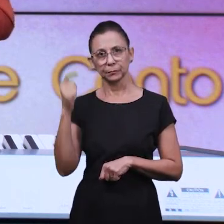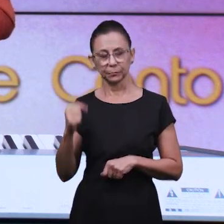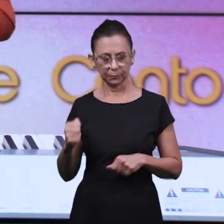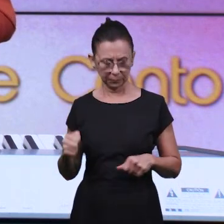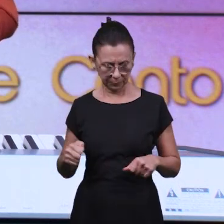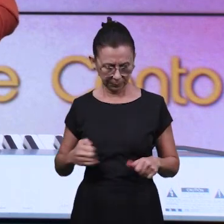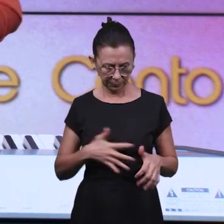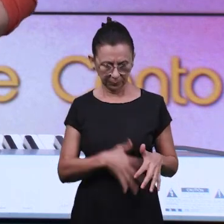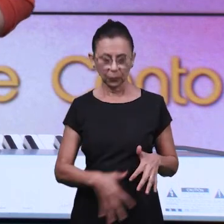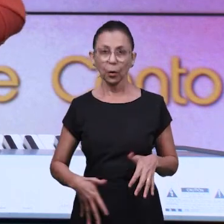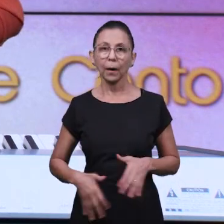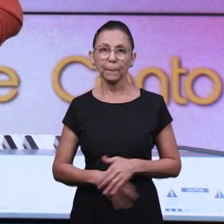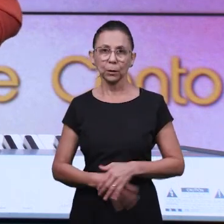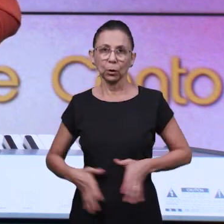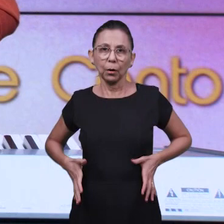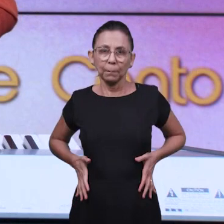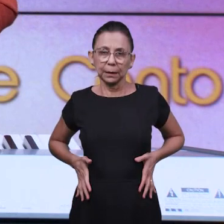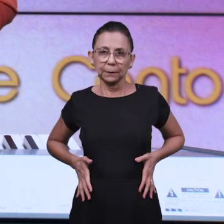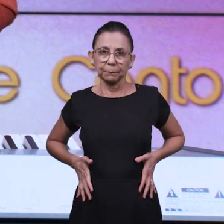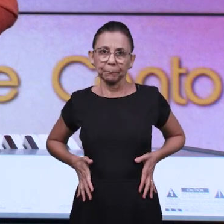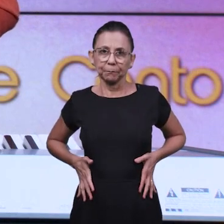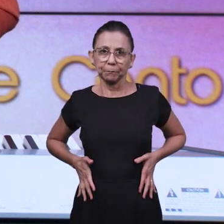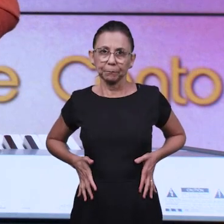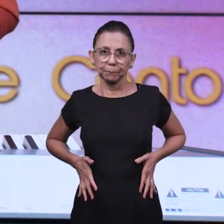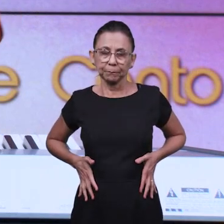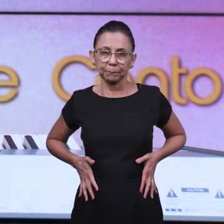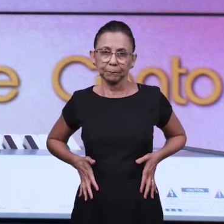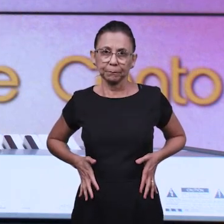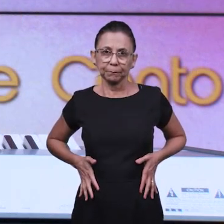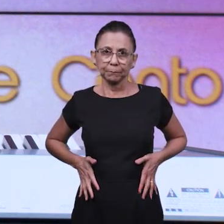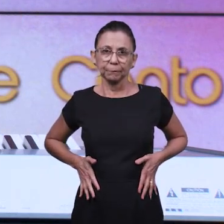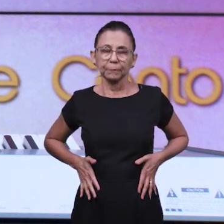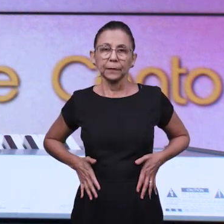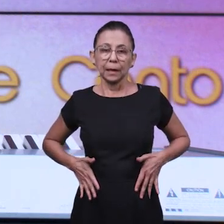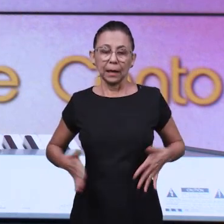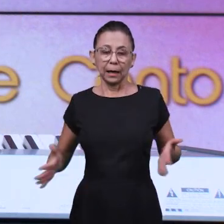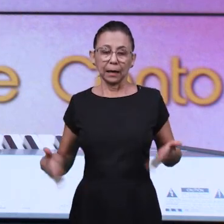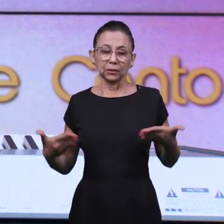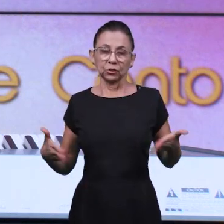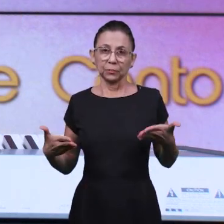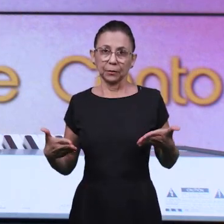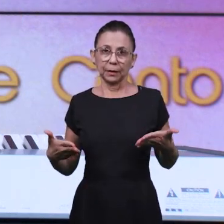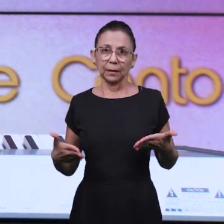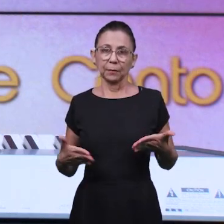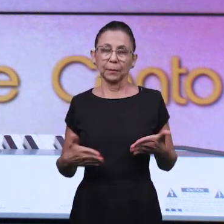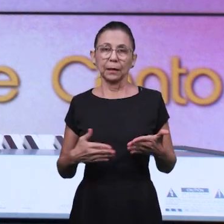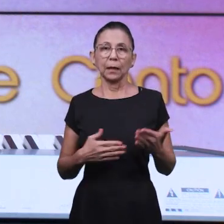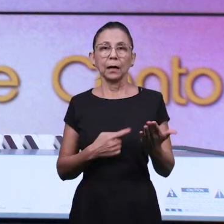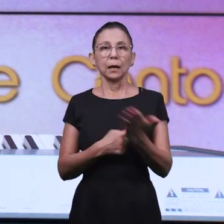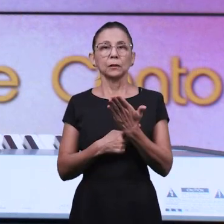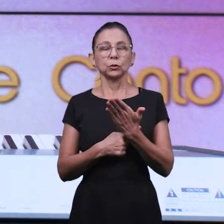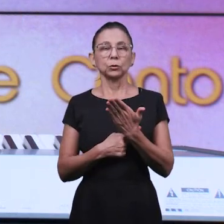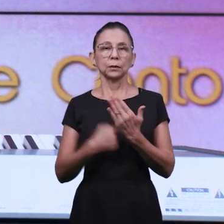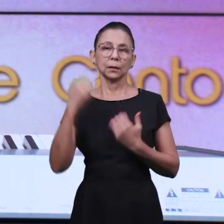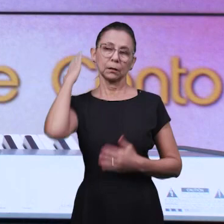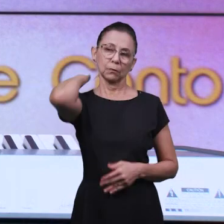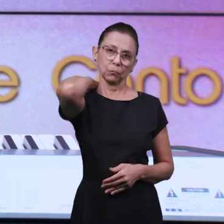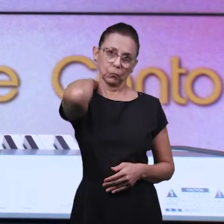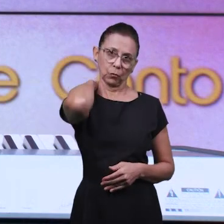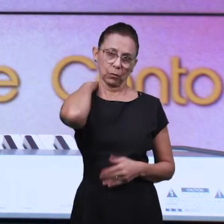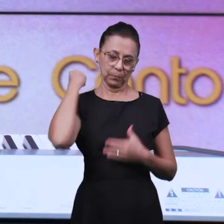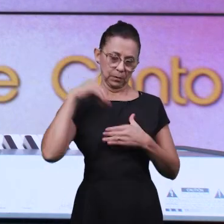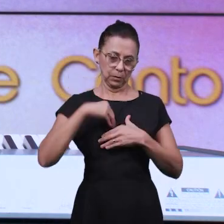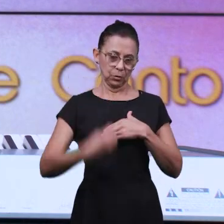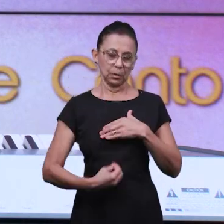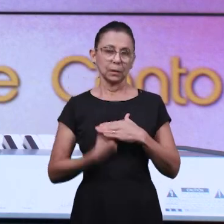muscular abdominal para ajudar a estrutura intercostal e diafragmática a